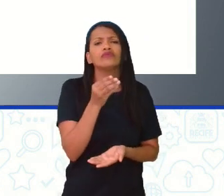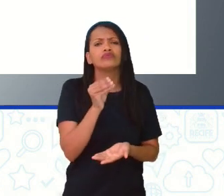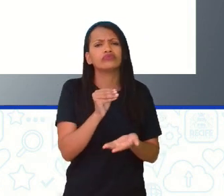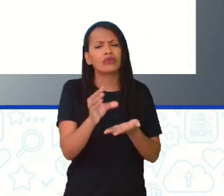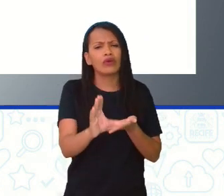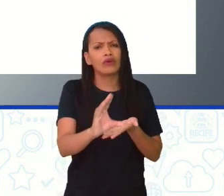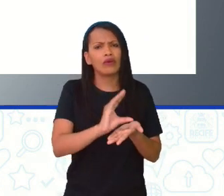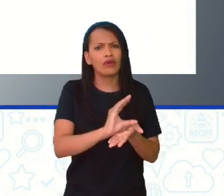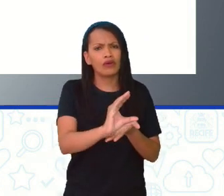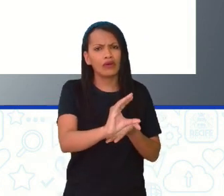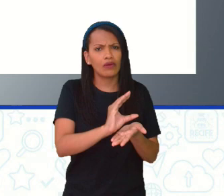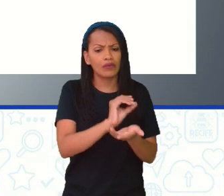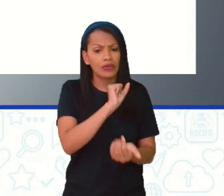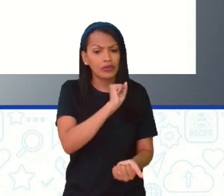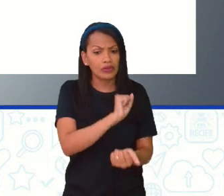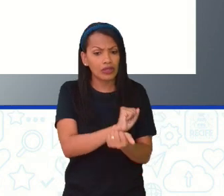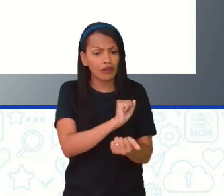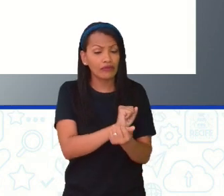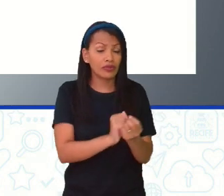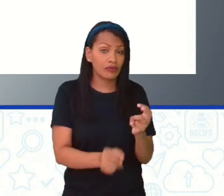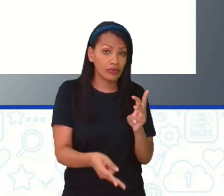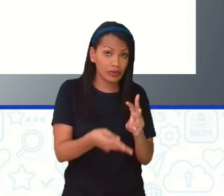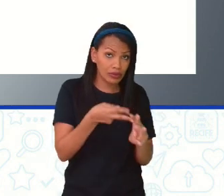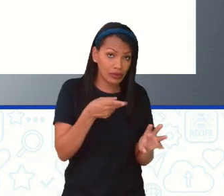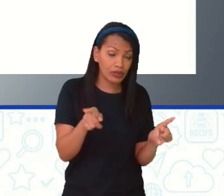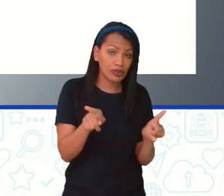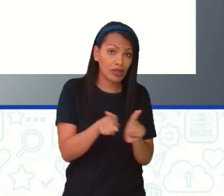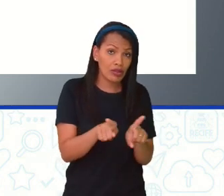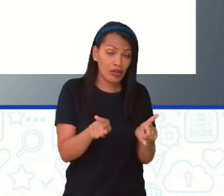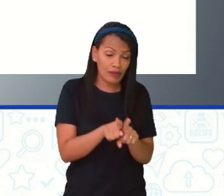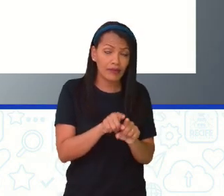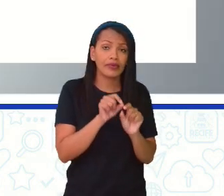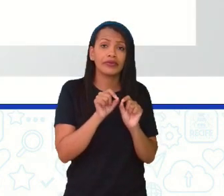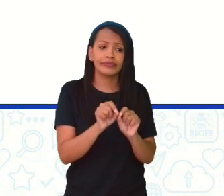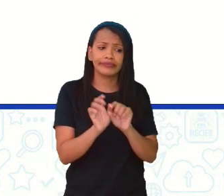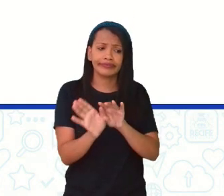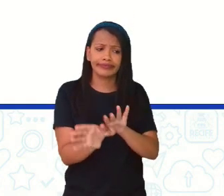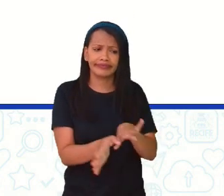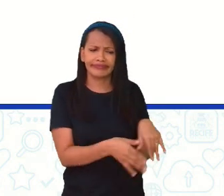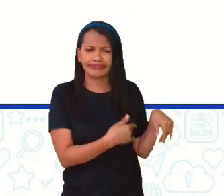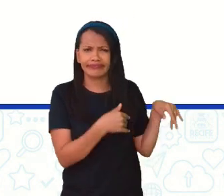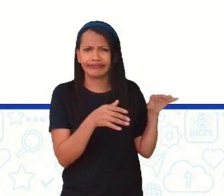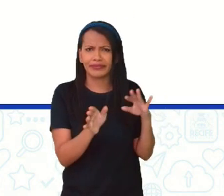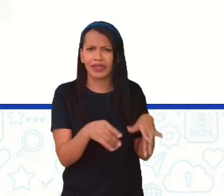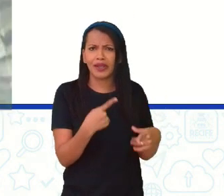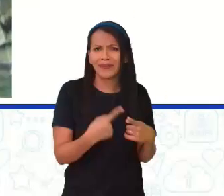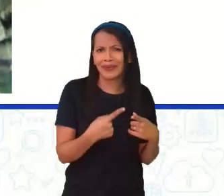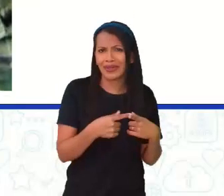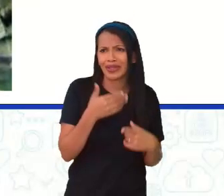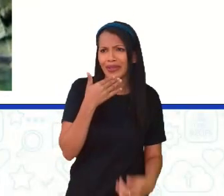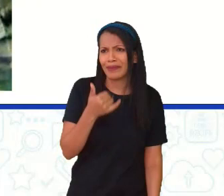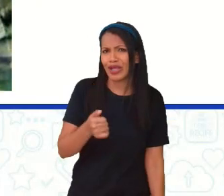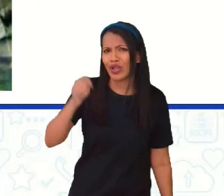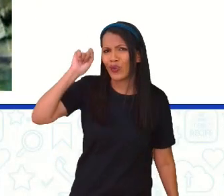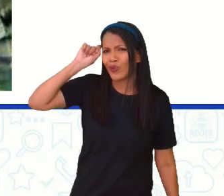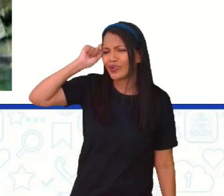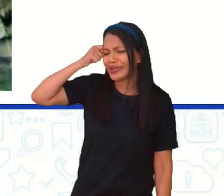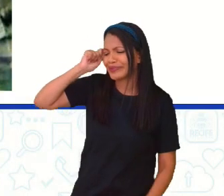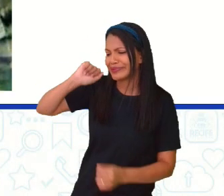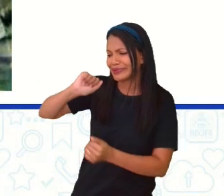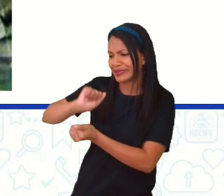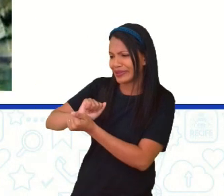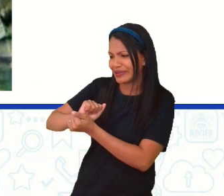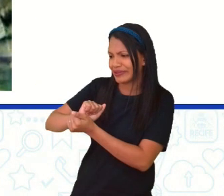a escravidão indígena foi sendo deixada de lado, certo? Então, aí eu trago